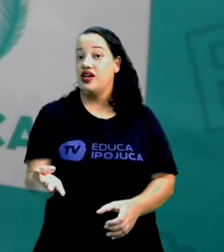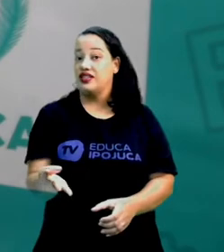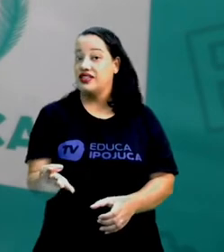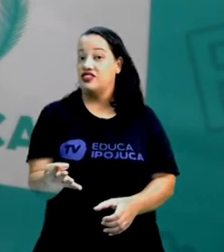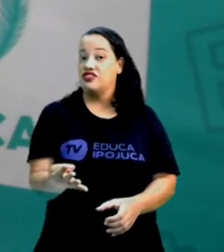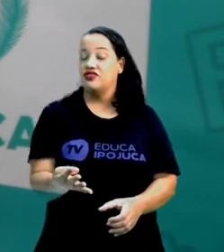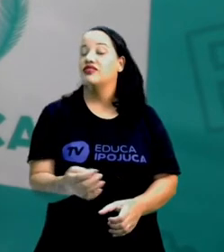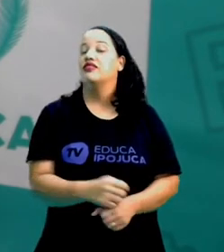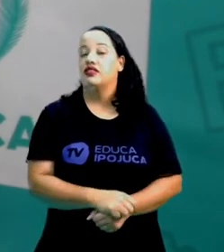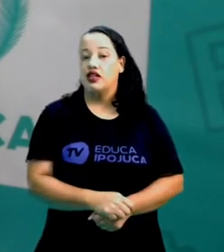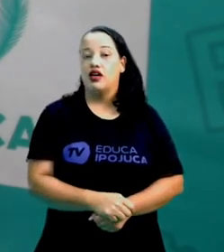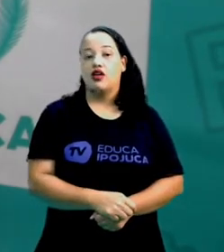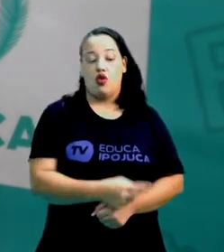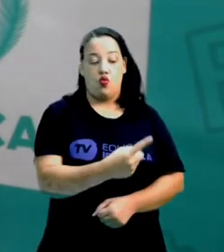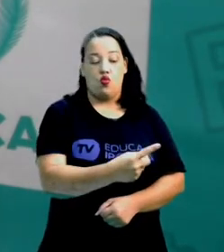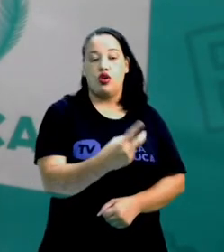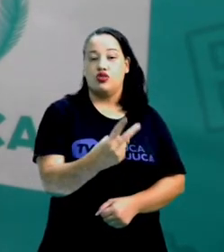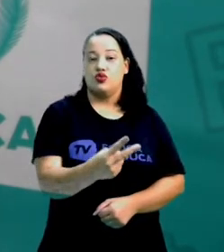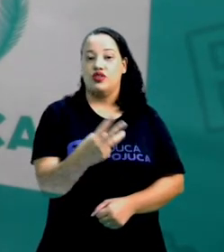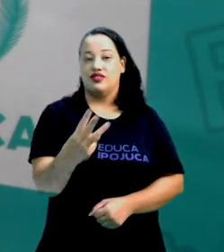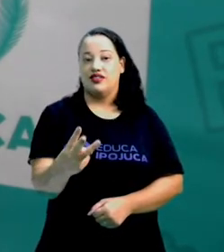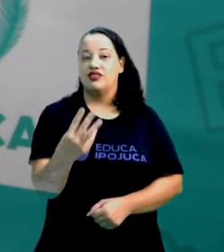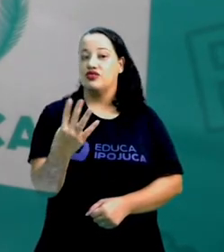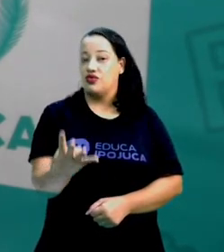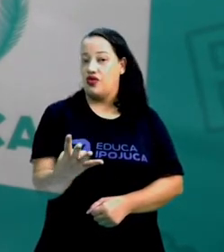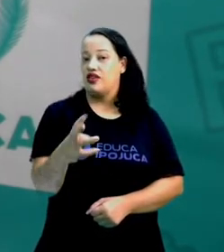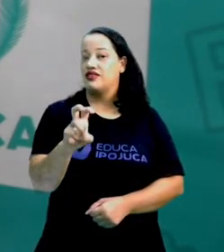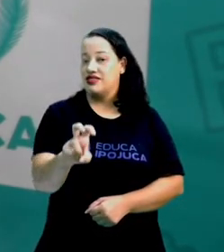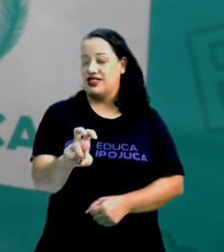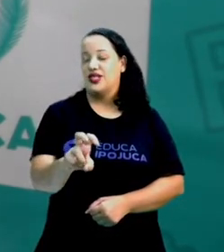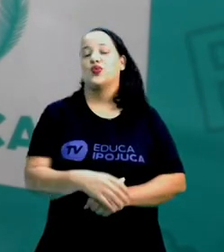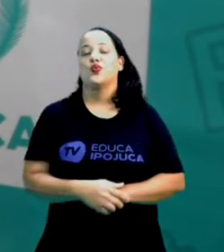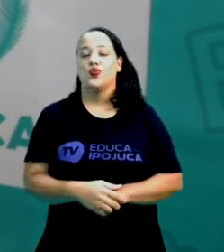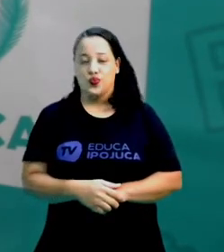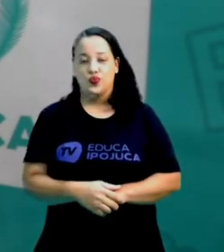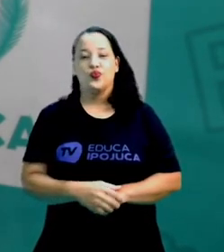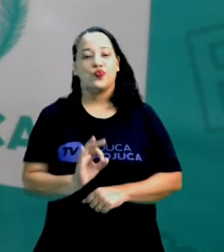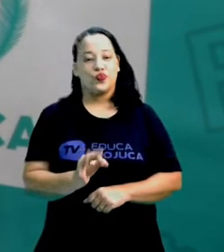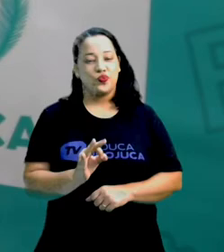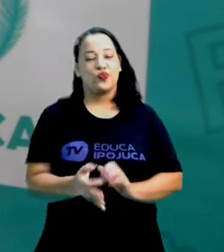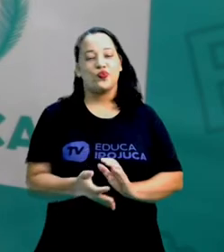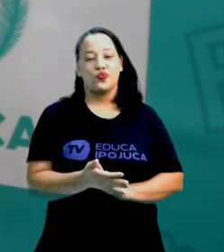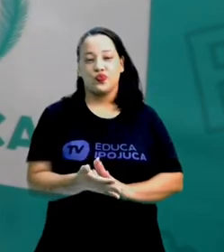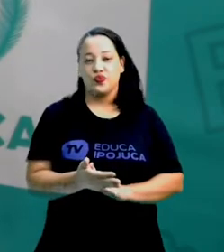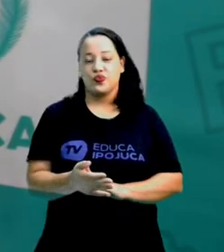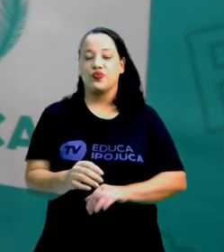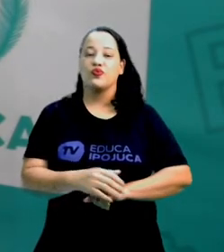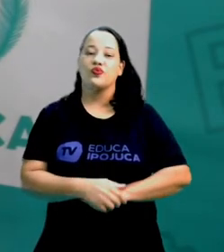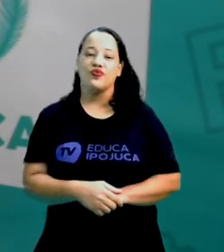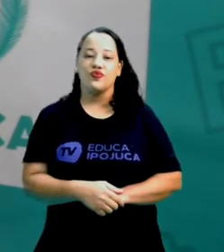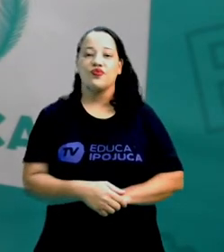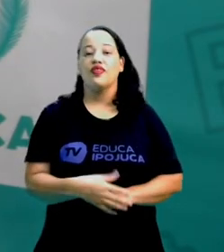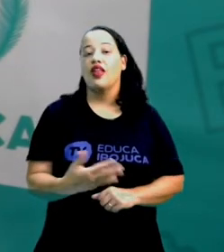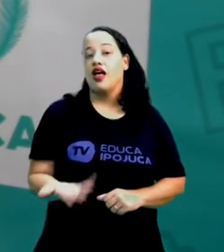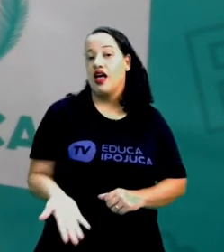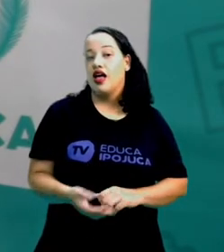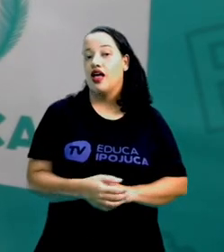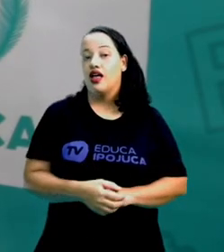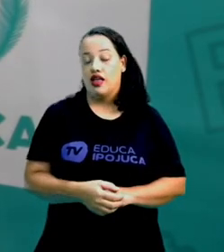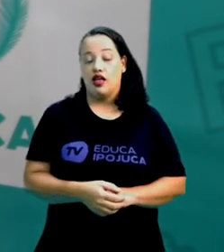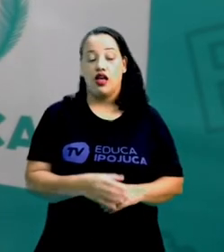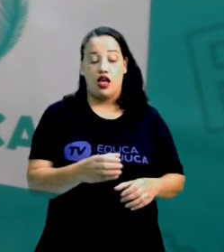descobriram, crianças? Uma, duas, três, quatro, cinco. Muito bem. Quantas garrafas